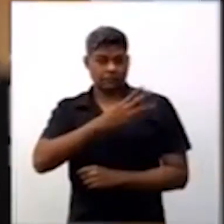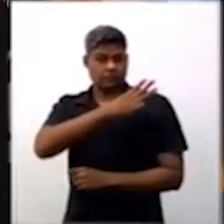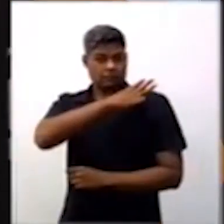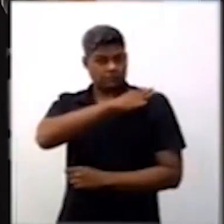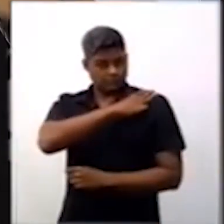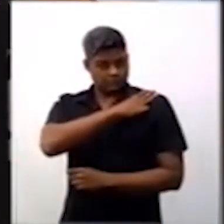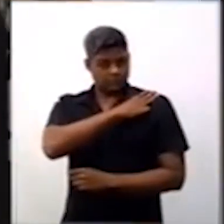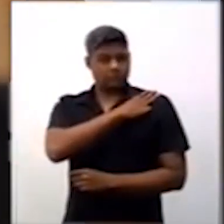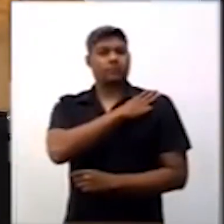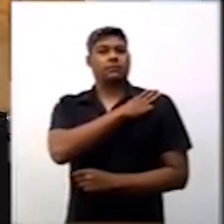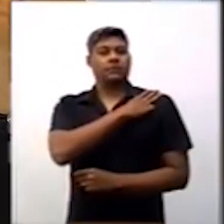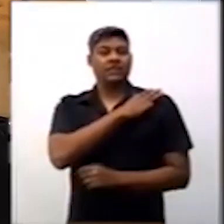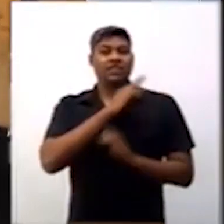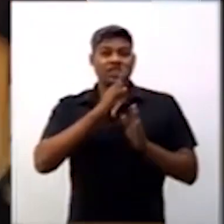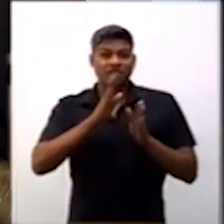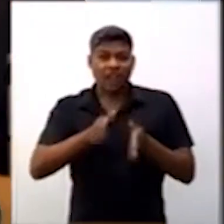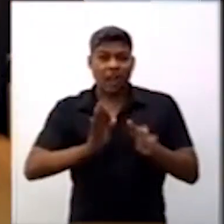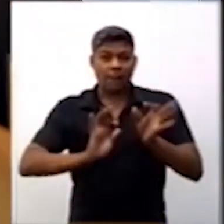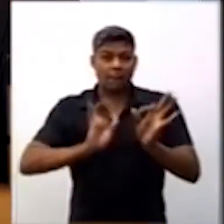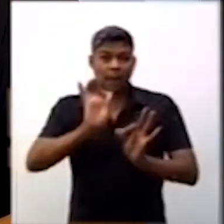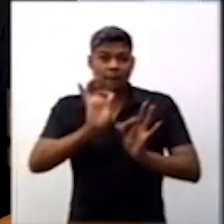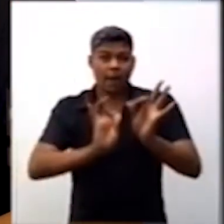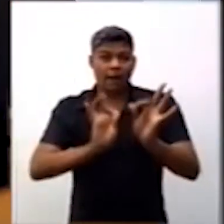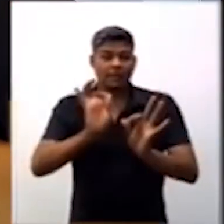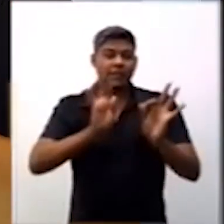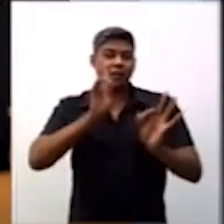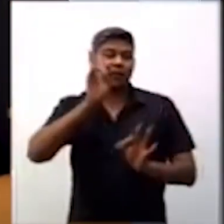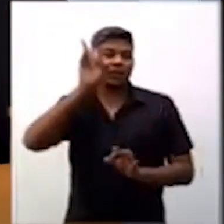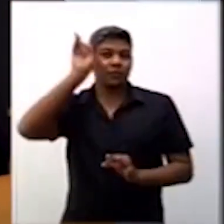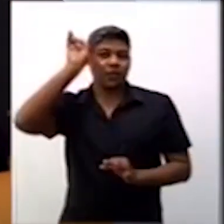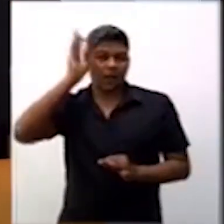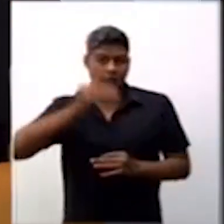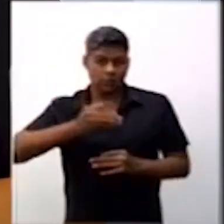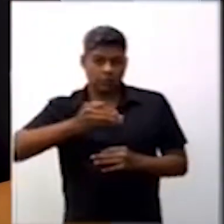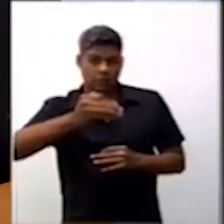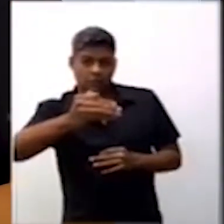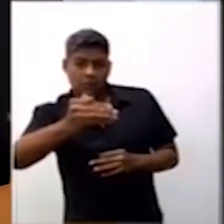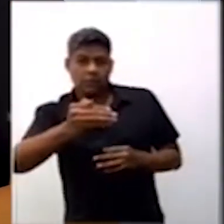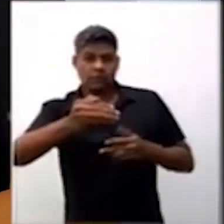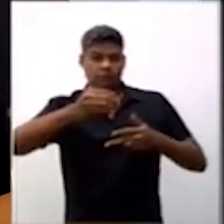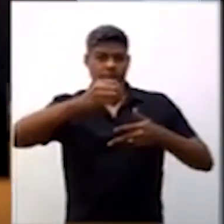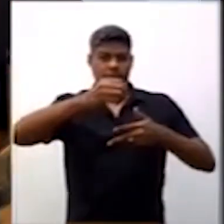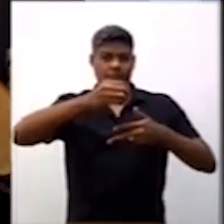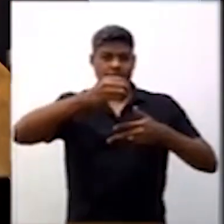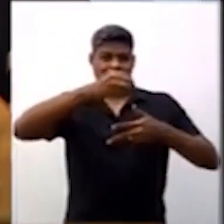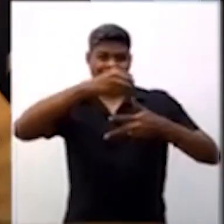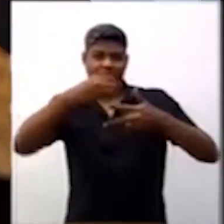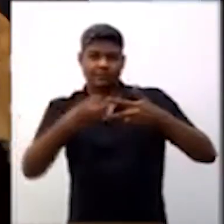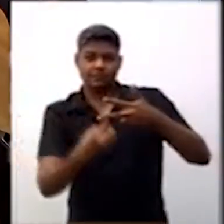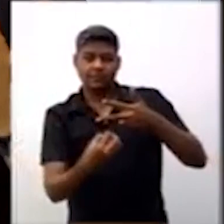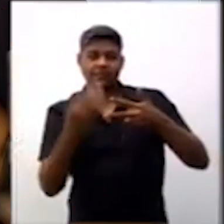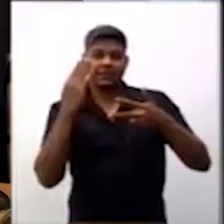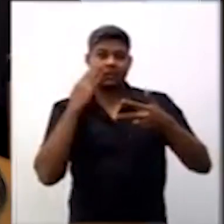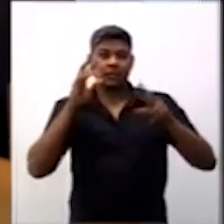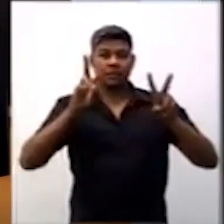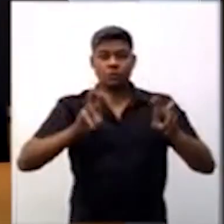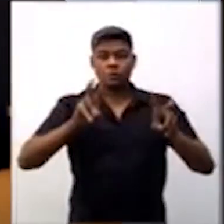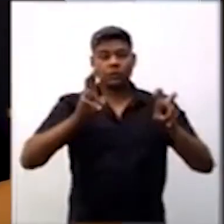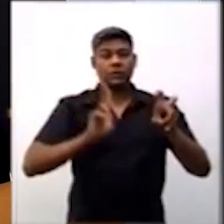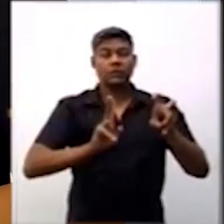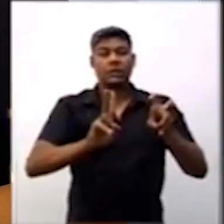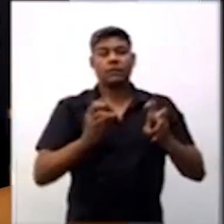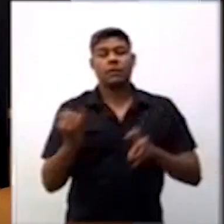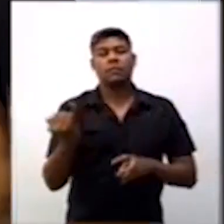ano, fase final de preparação para vestibulares e para o Exame Nacional do Ensino Médio, acaba sendo um assunto sempre